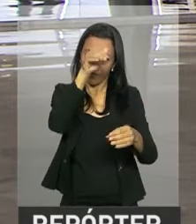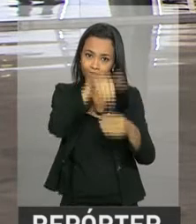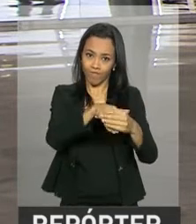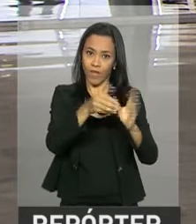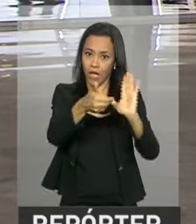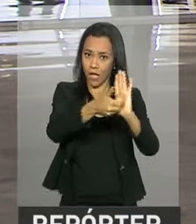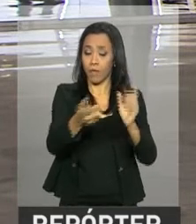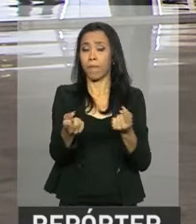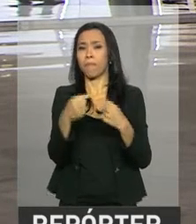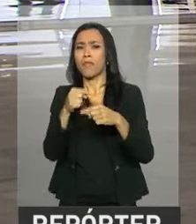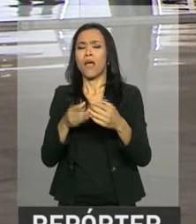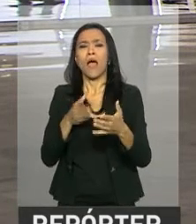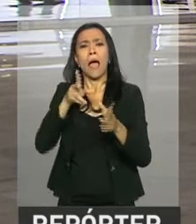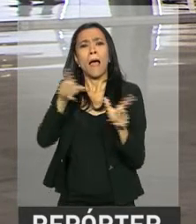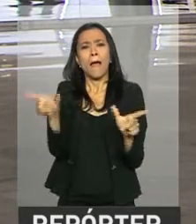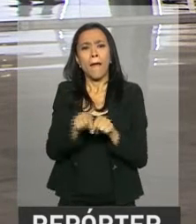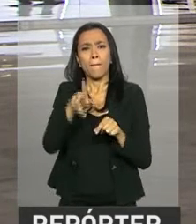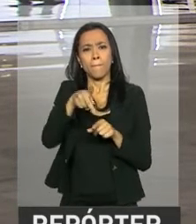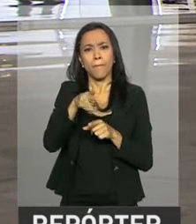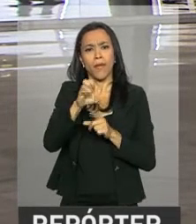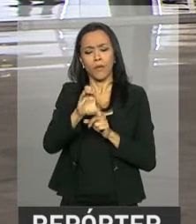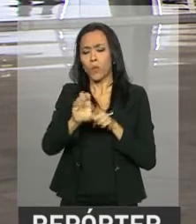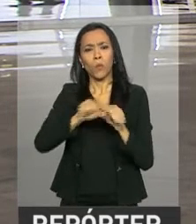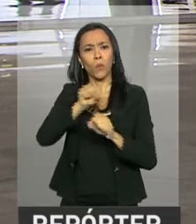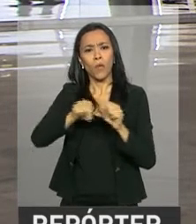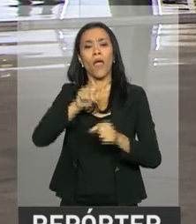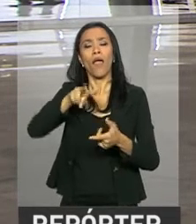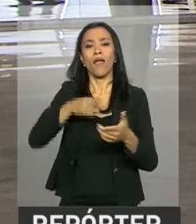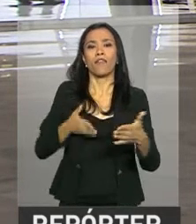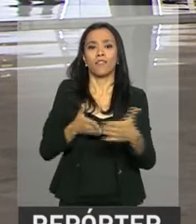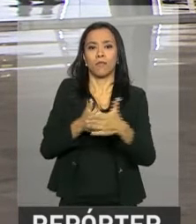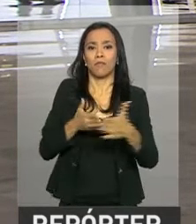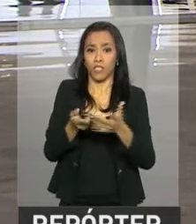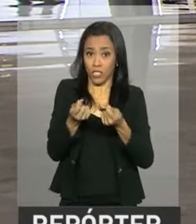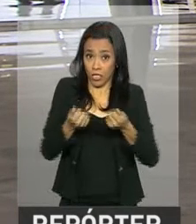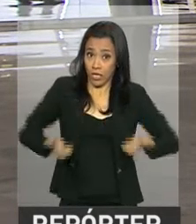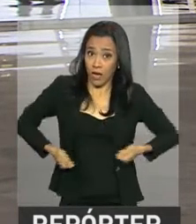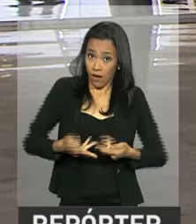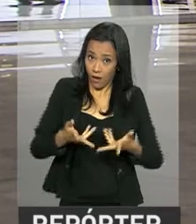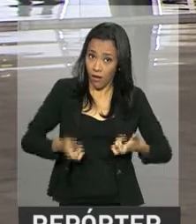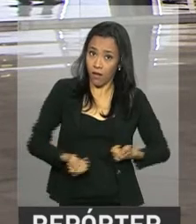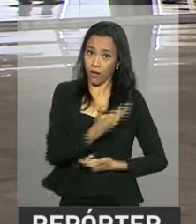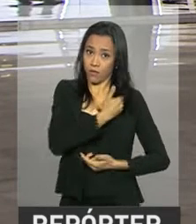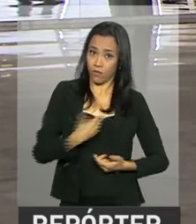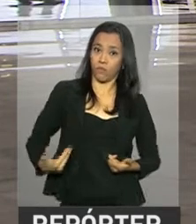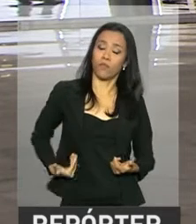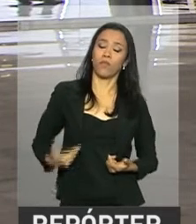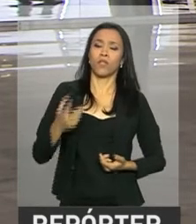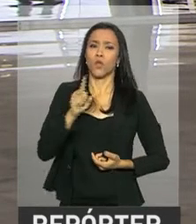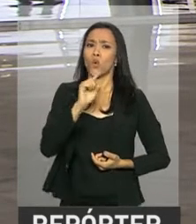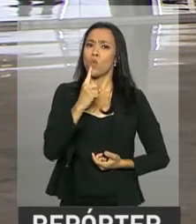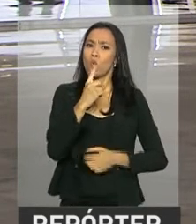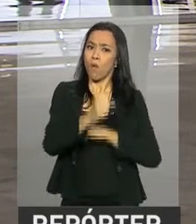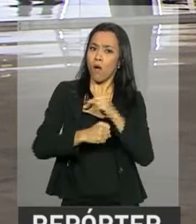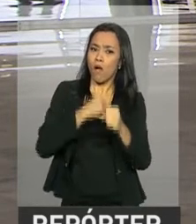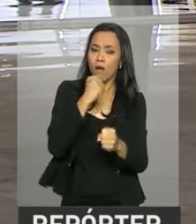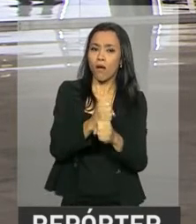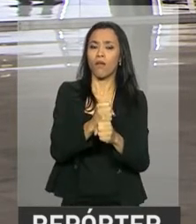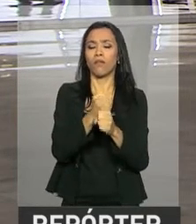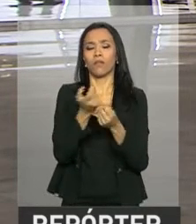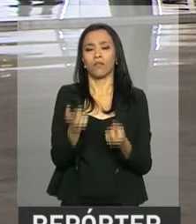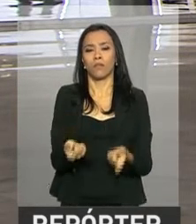fixa um teto para o aumento dos gastos da união nos próximos 20 anos de acordo com a proposta de um ano para o outro as